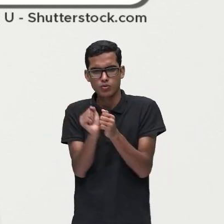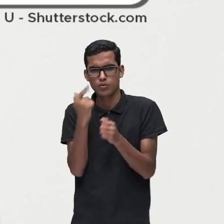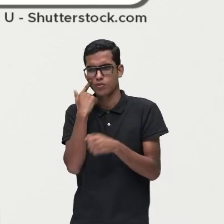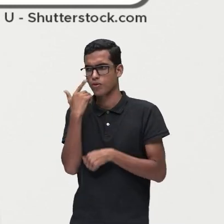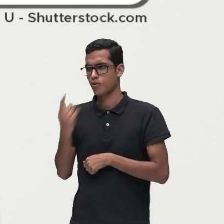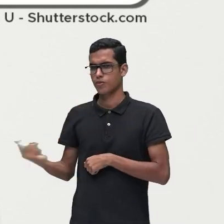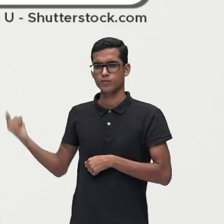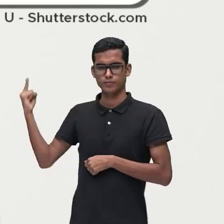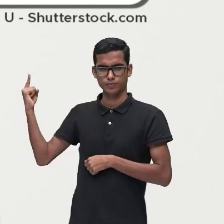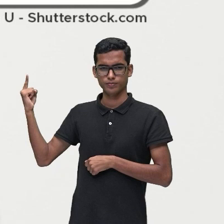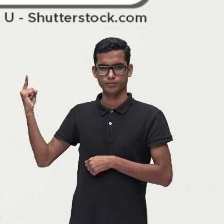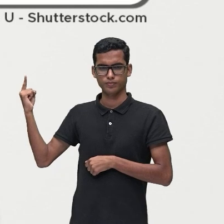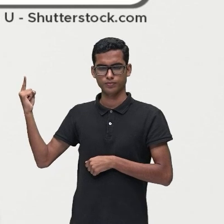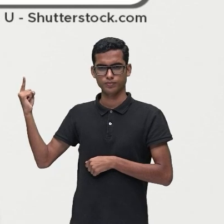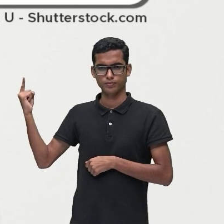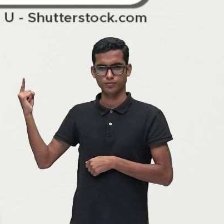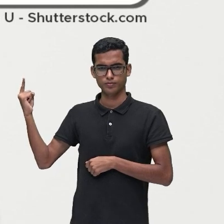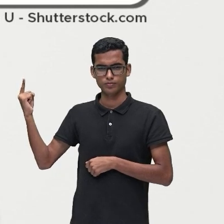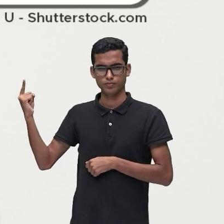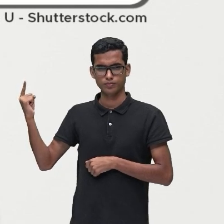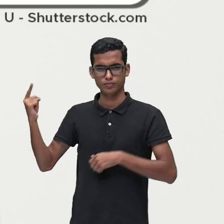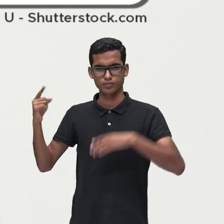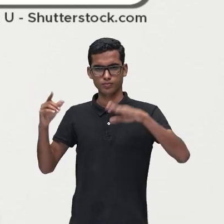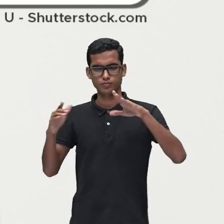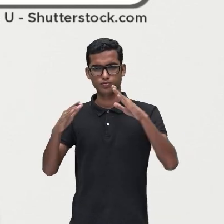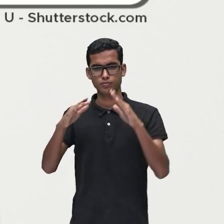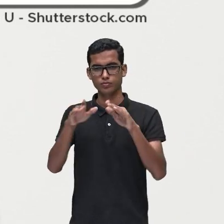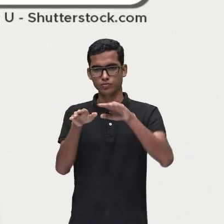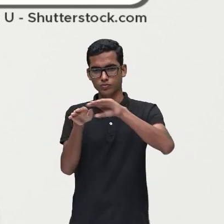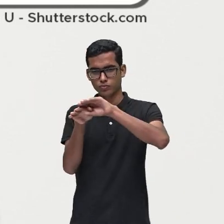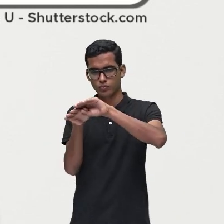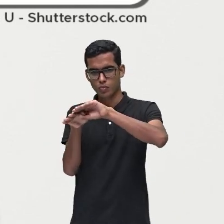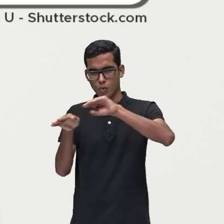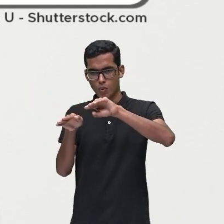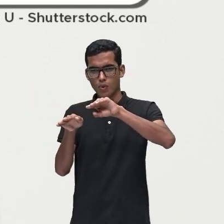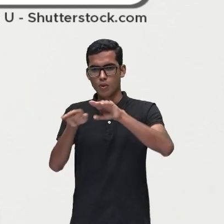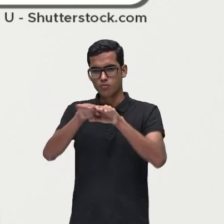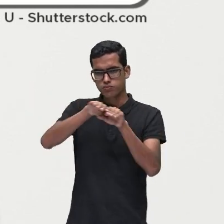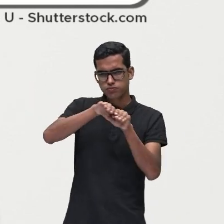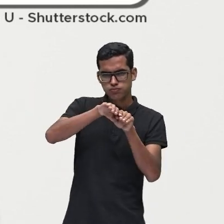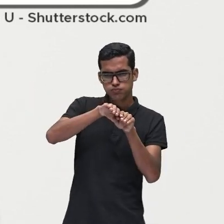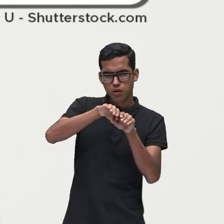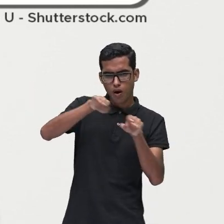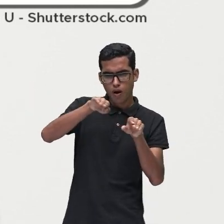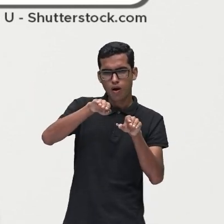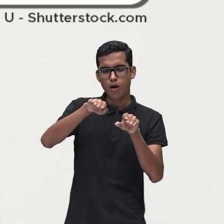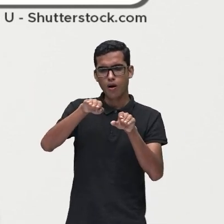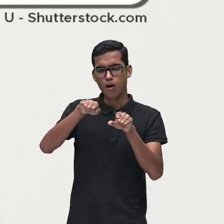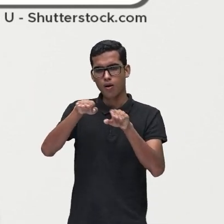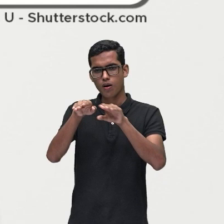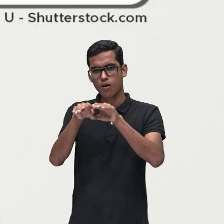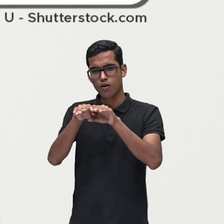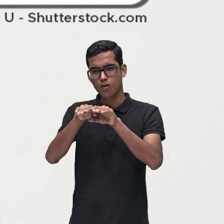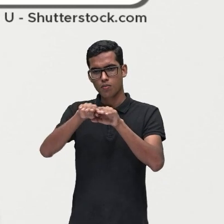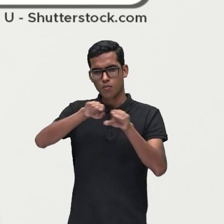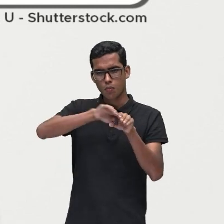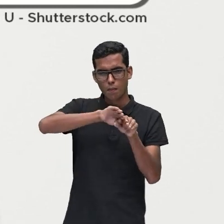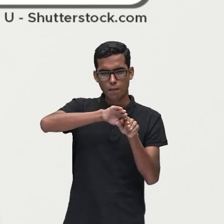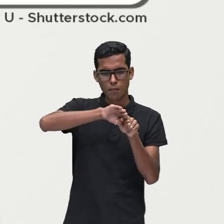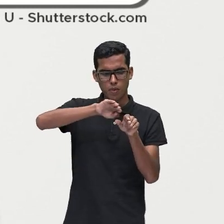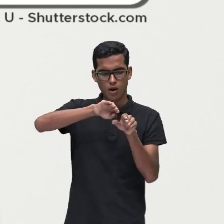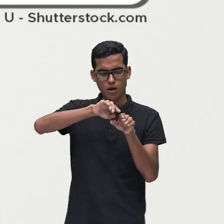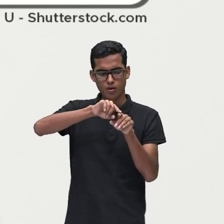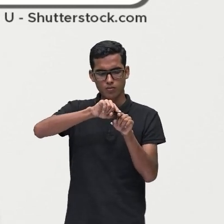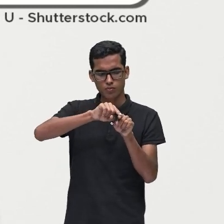vai ter aqui, ó, um plano inclinado, né? Como se fosse a junção de dois planos inclinados.